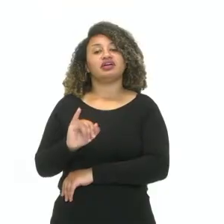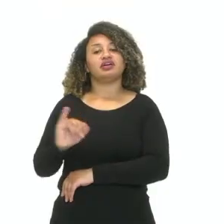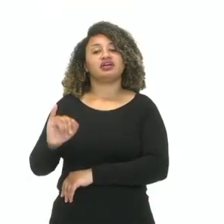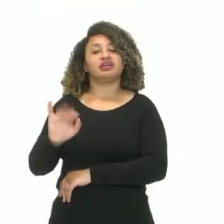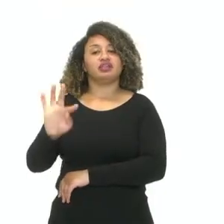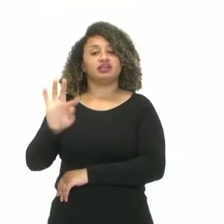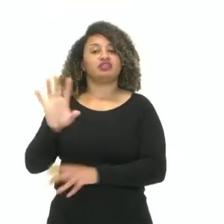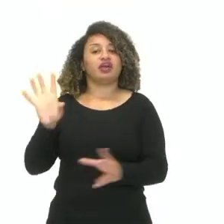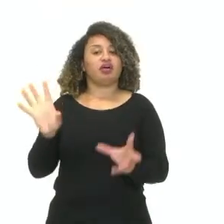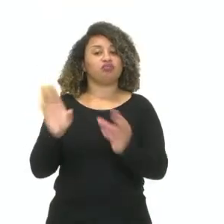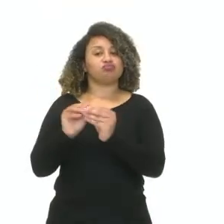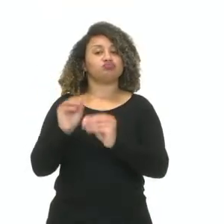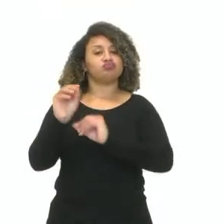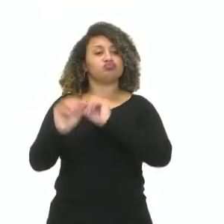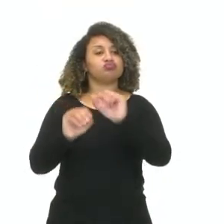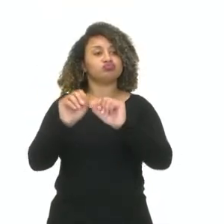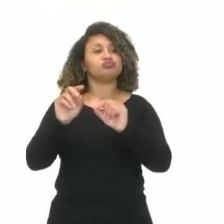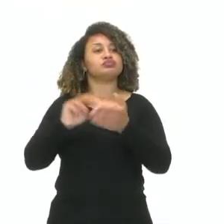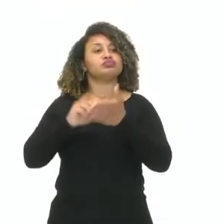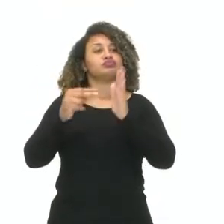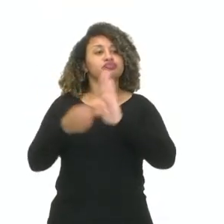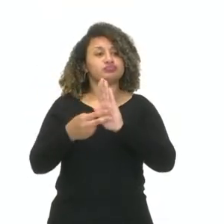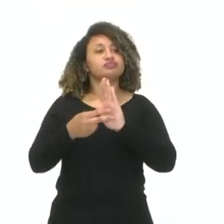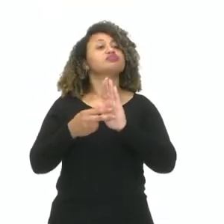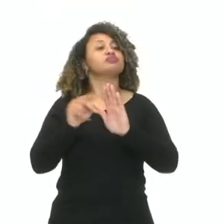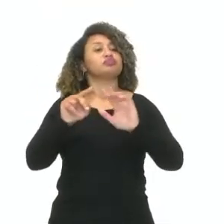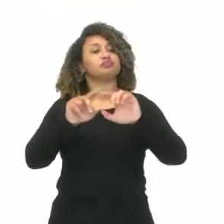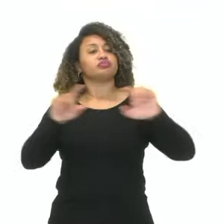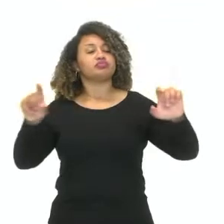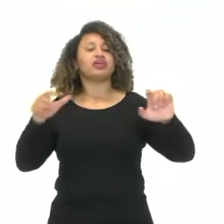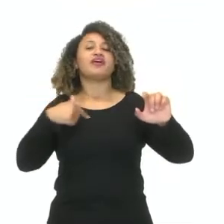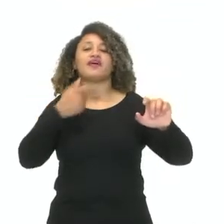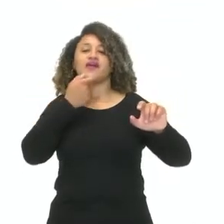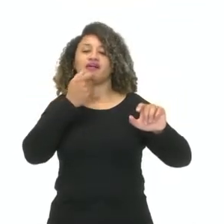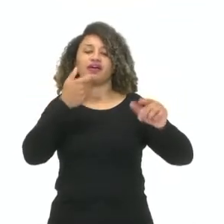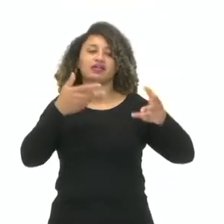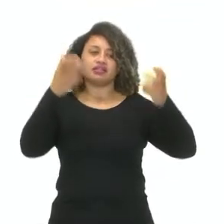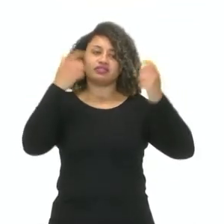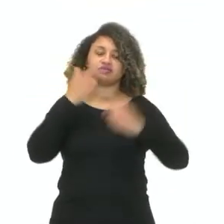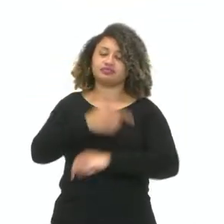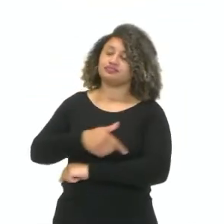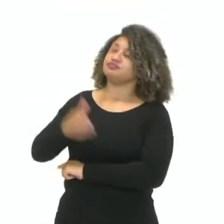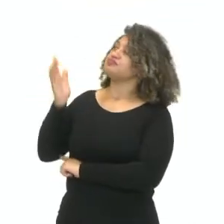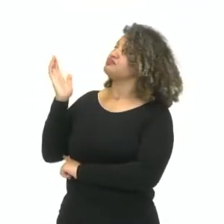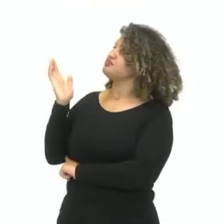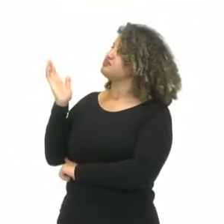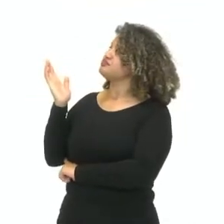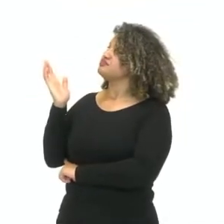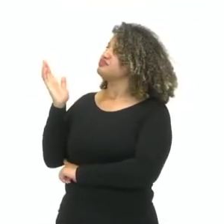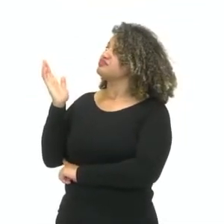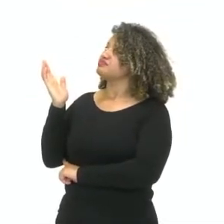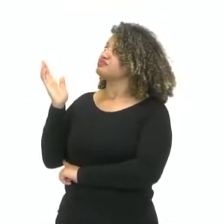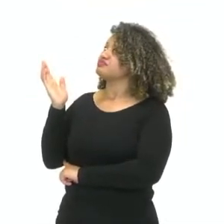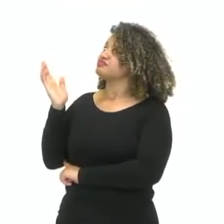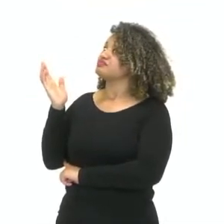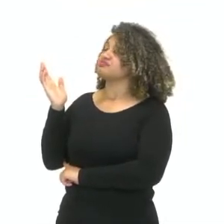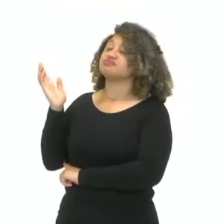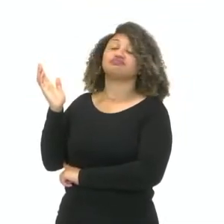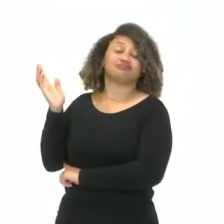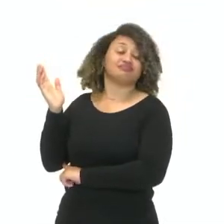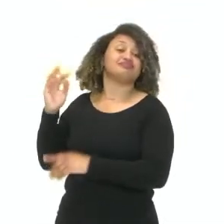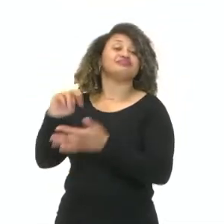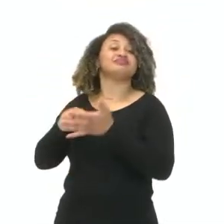uma sigla, tá? Que ele significa High Intensity Interval Training, que nada mais é do que um